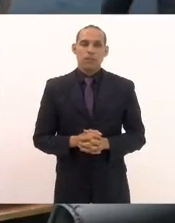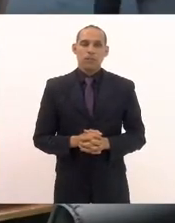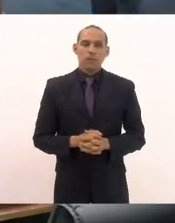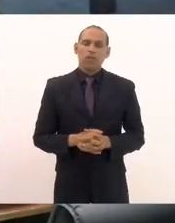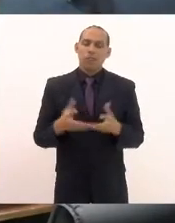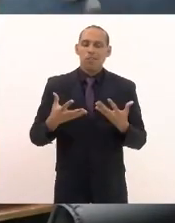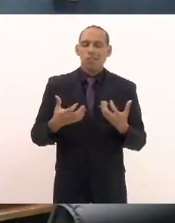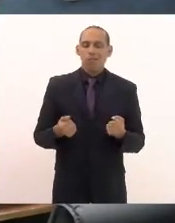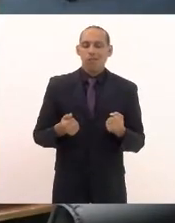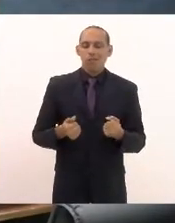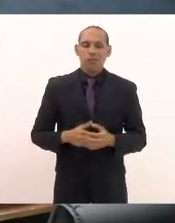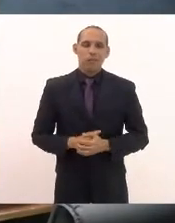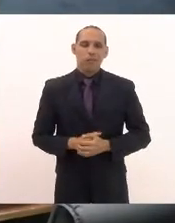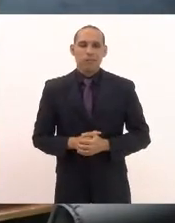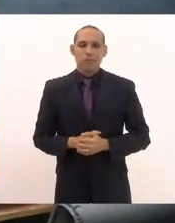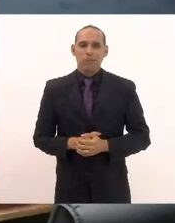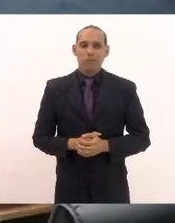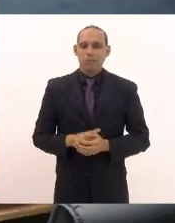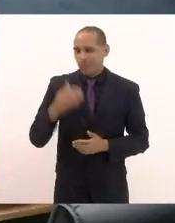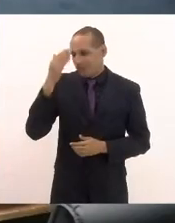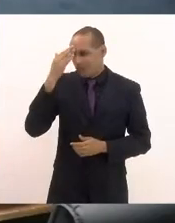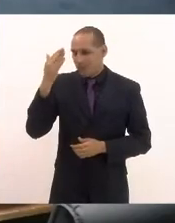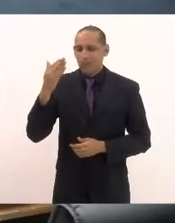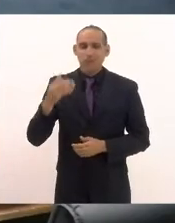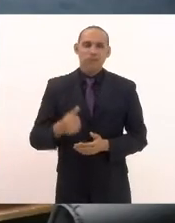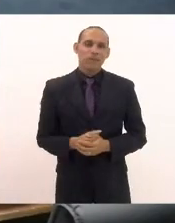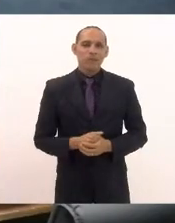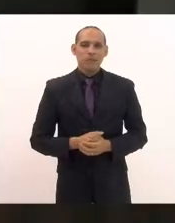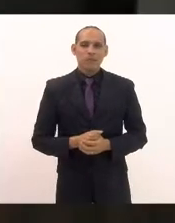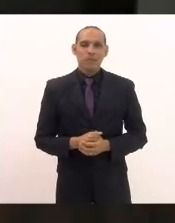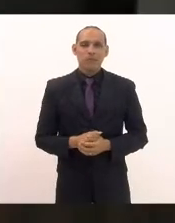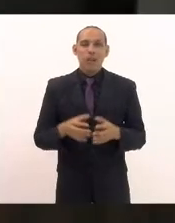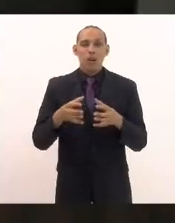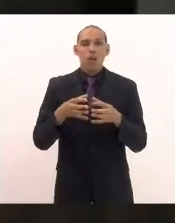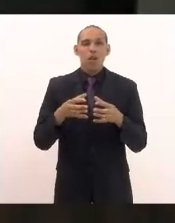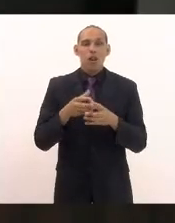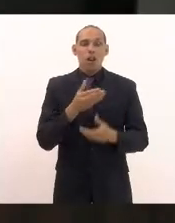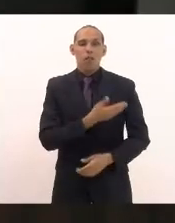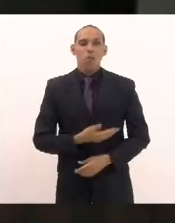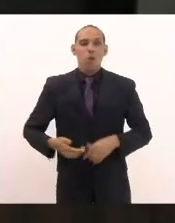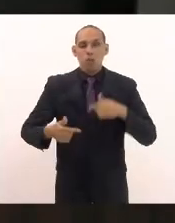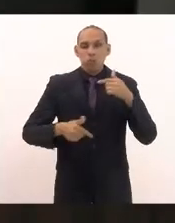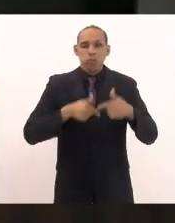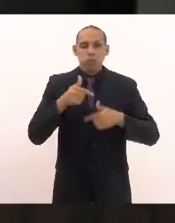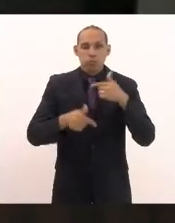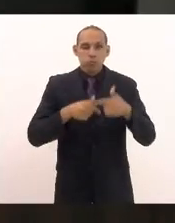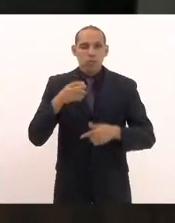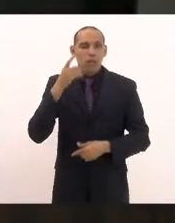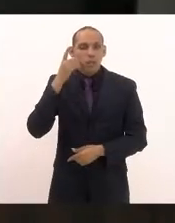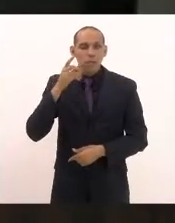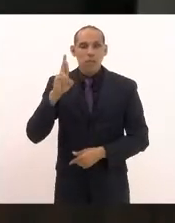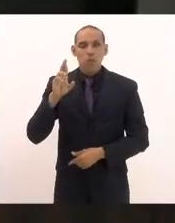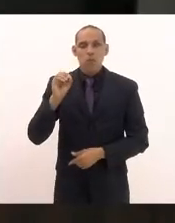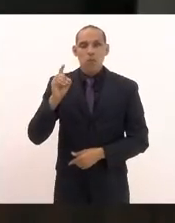Parecer favorável. Obrigado, deputado. Pela Comissão de Servidores Públicos, deputado Rodrigo Amorim.